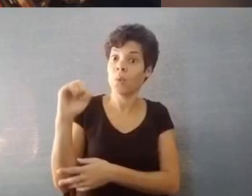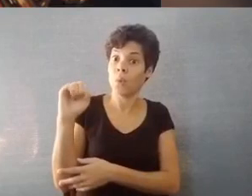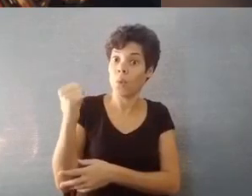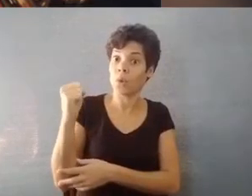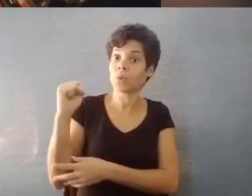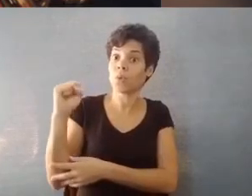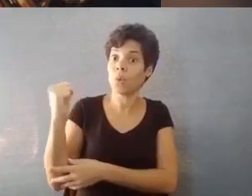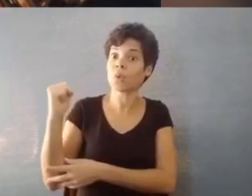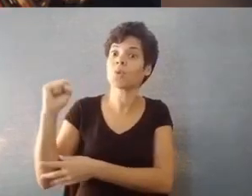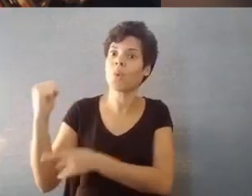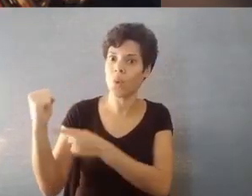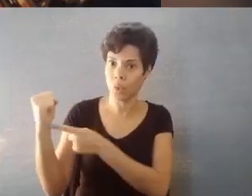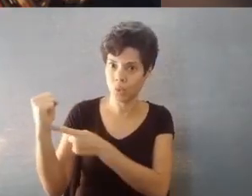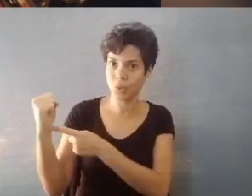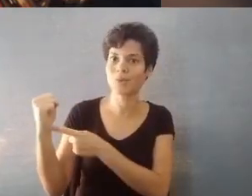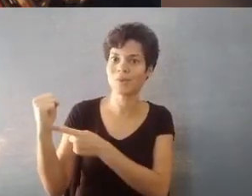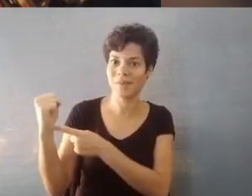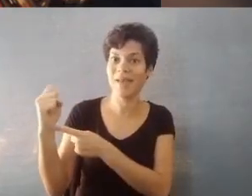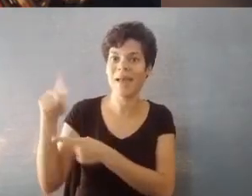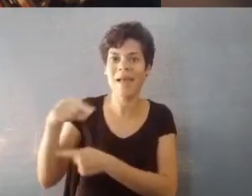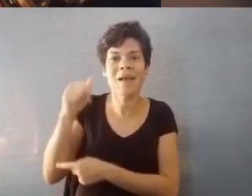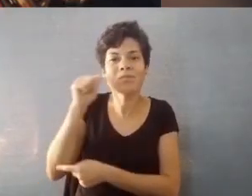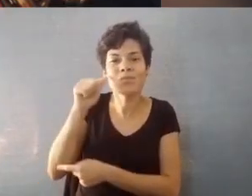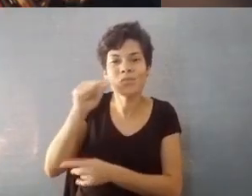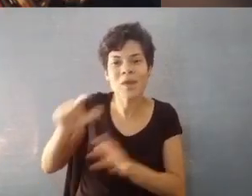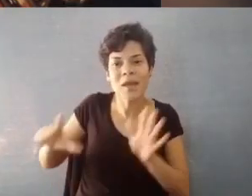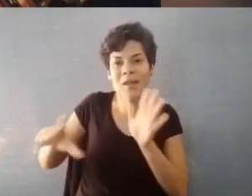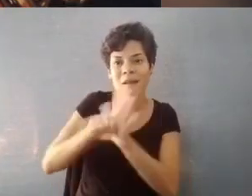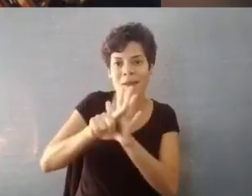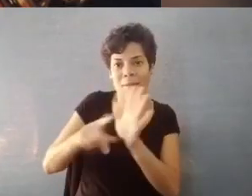1888, através da Lei Áurea.